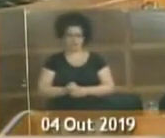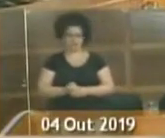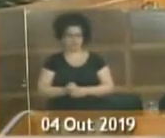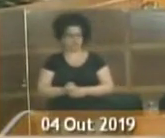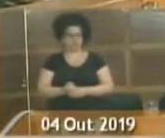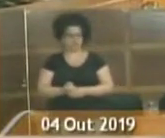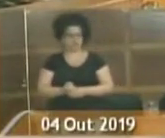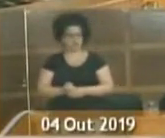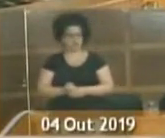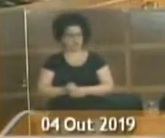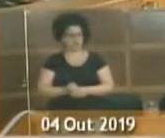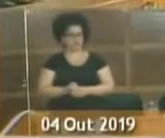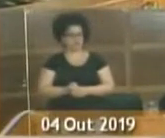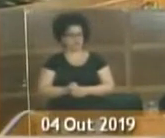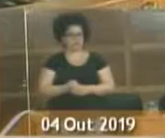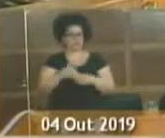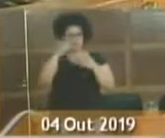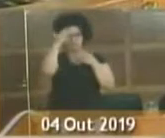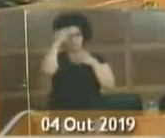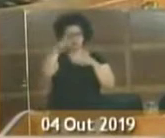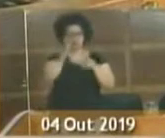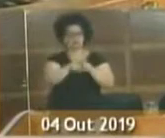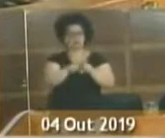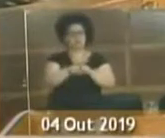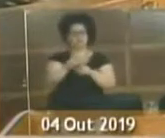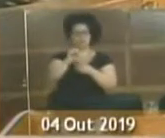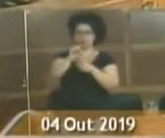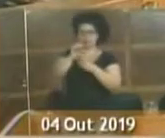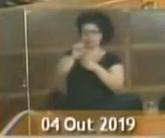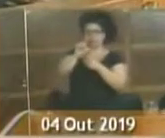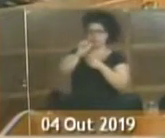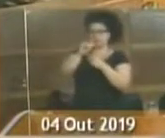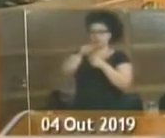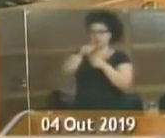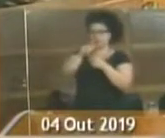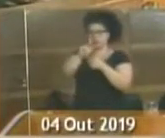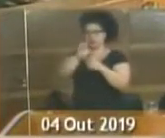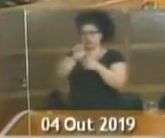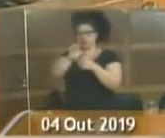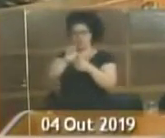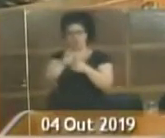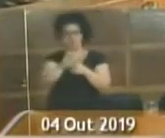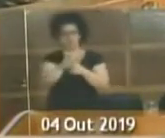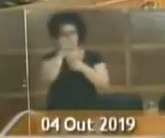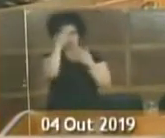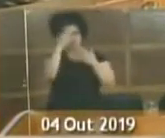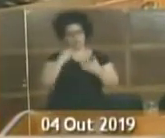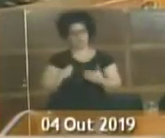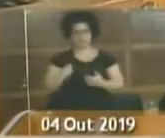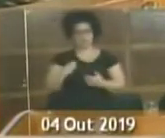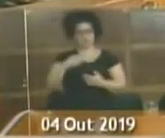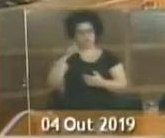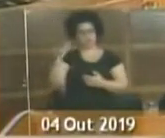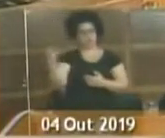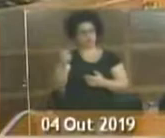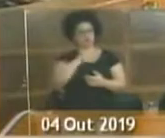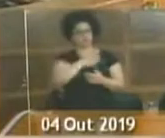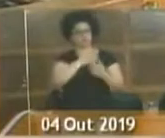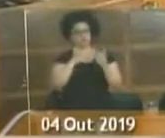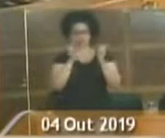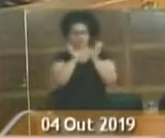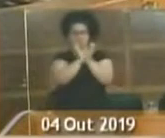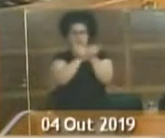aqui da Solange, em nome da Solange, eu agradeço também, é outra apaixonada. Eu agradeço a toda a minha assessoria que está